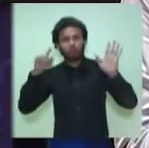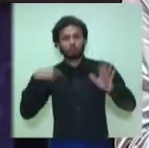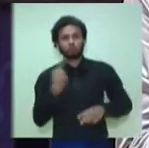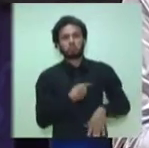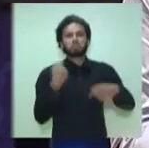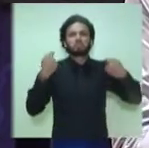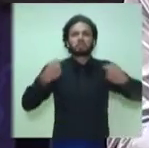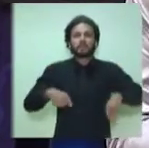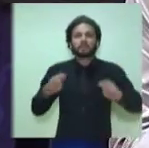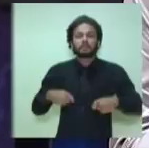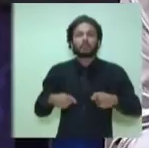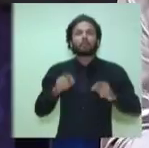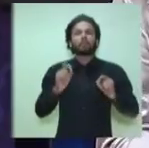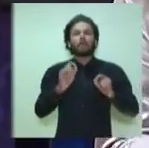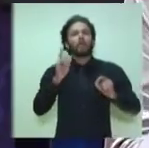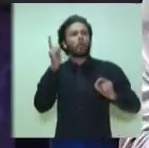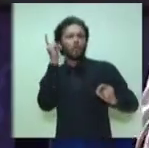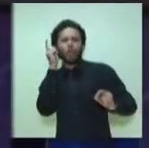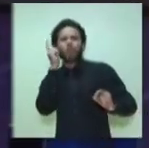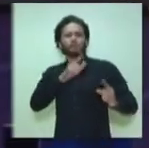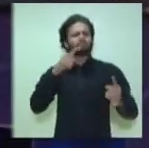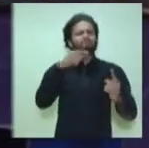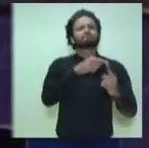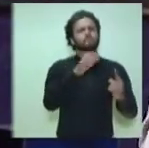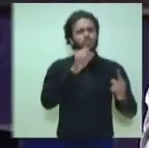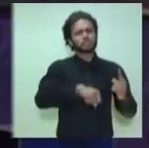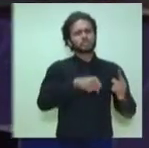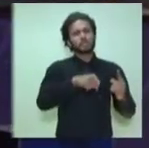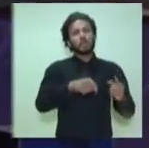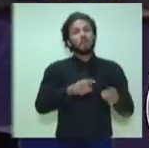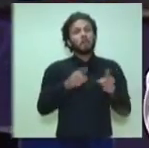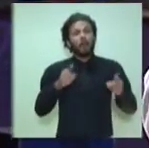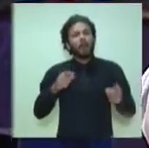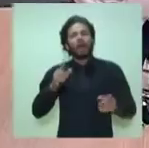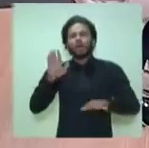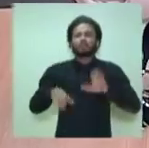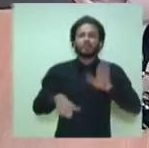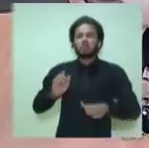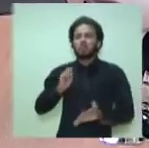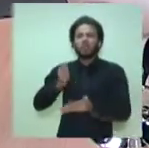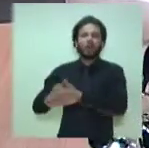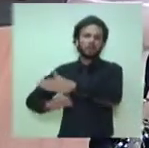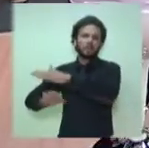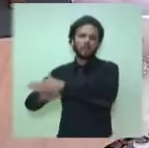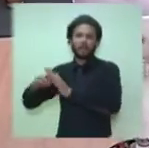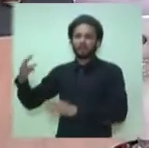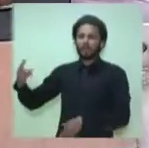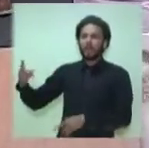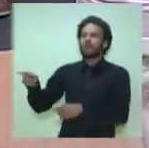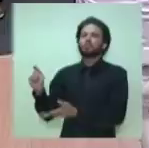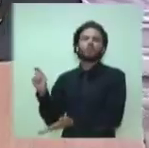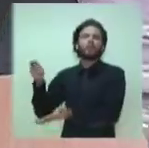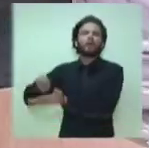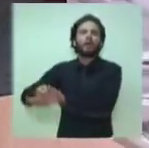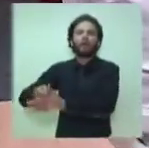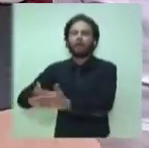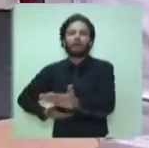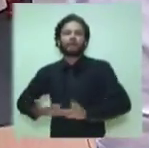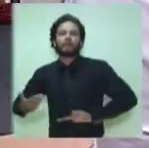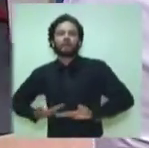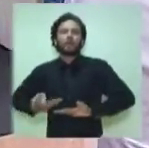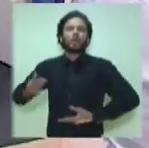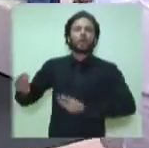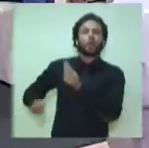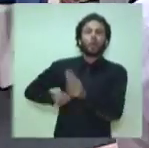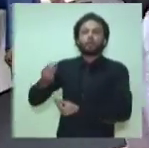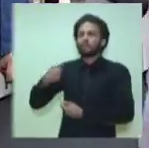que fazer aquilo que está ao nosso alcance. Às vezes eu pago o terceirizado não paga os seus empregados.